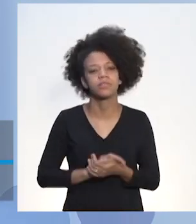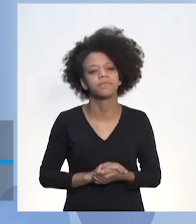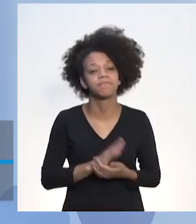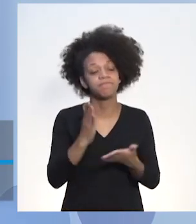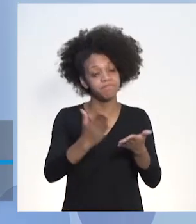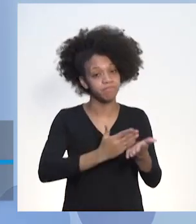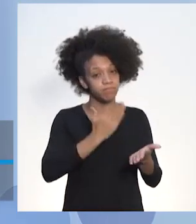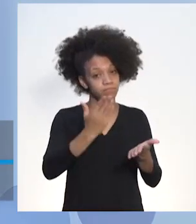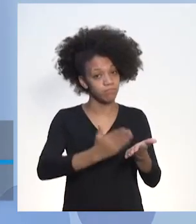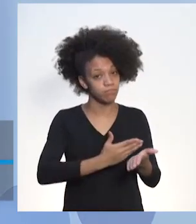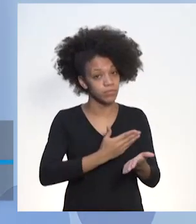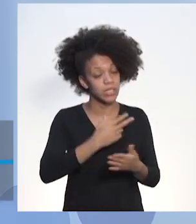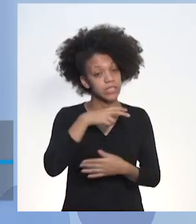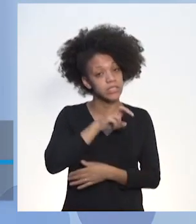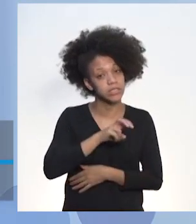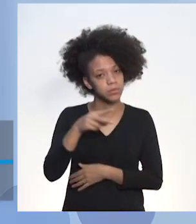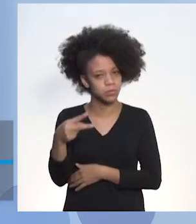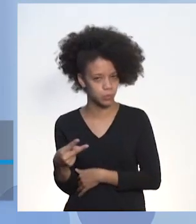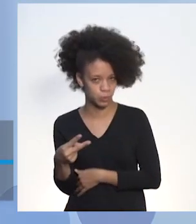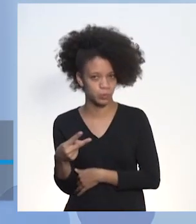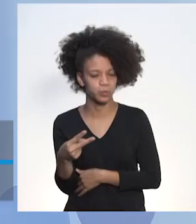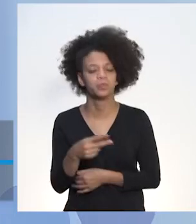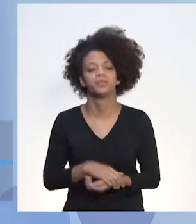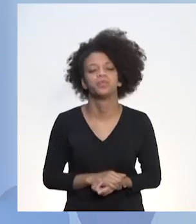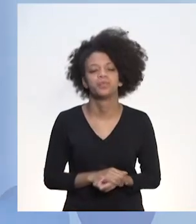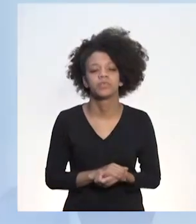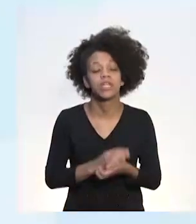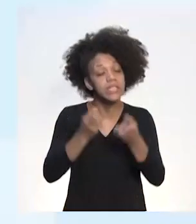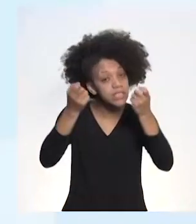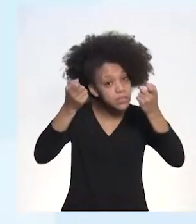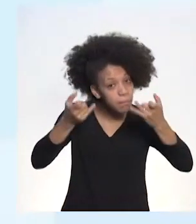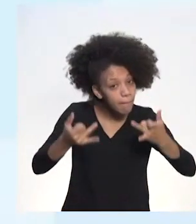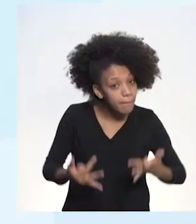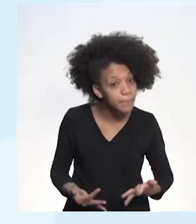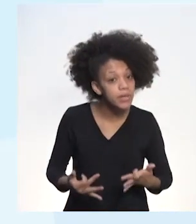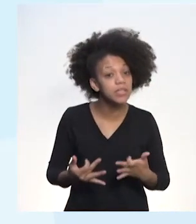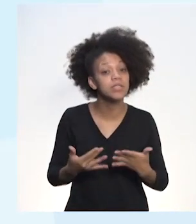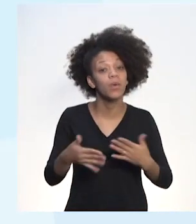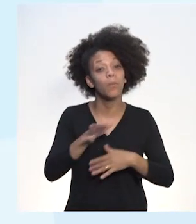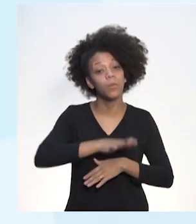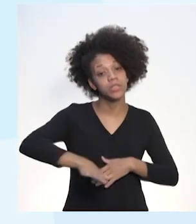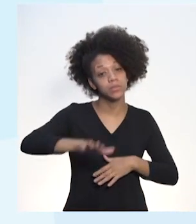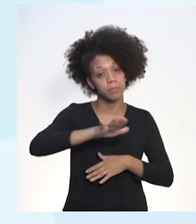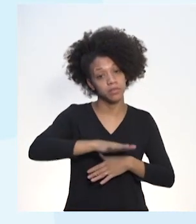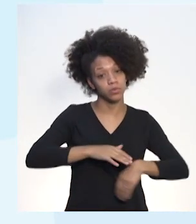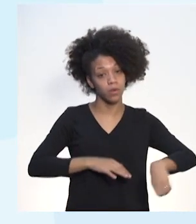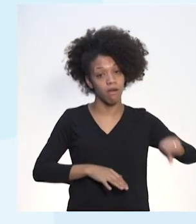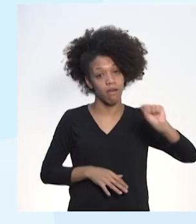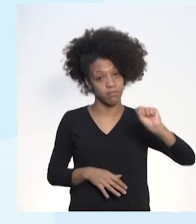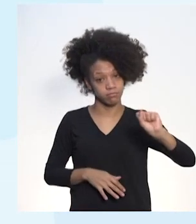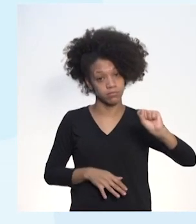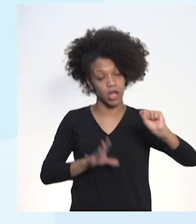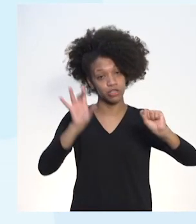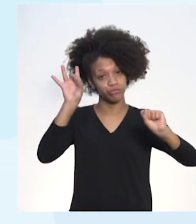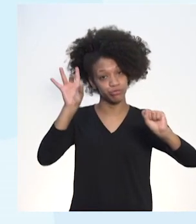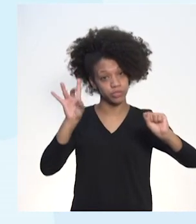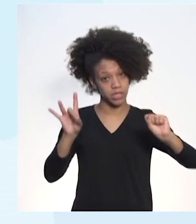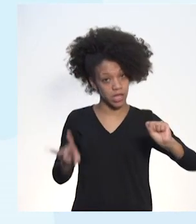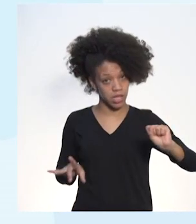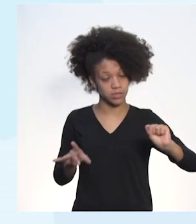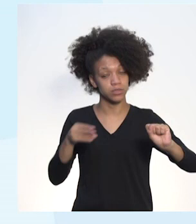página 52. Determine o espaço amostral S de cada um